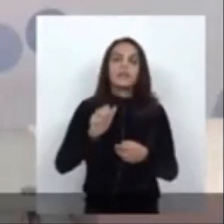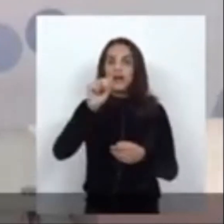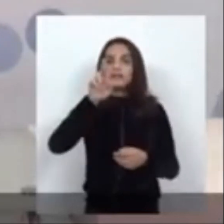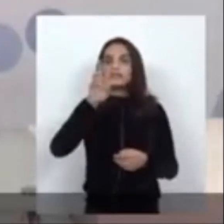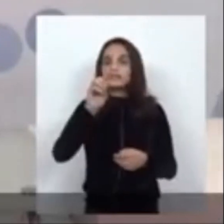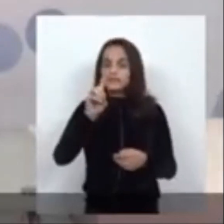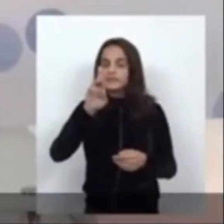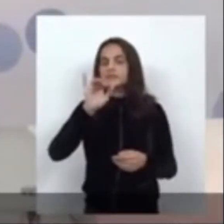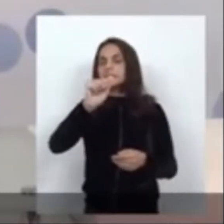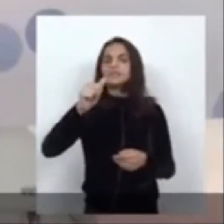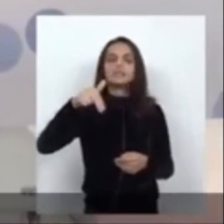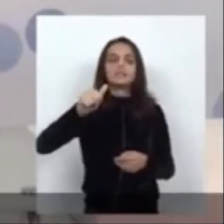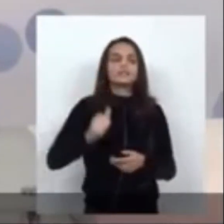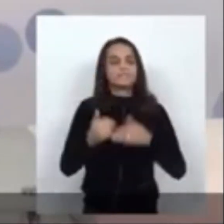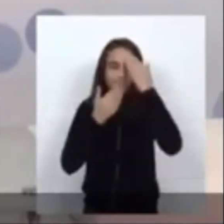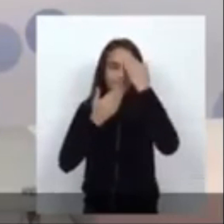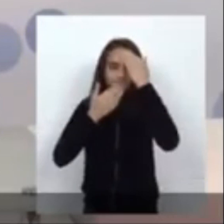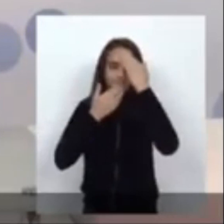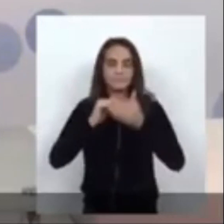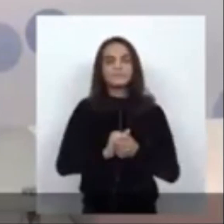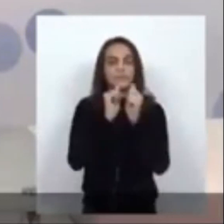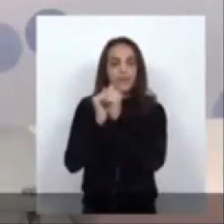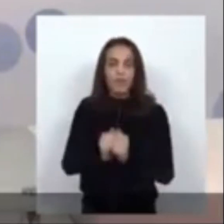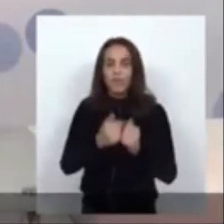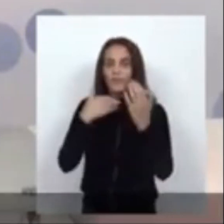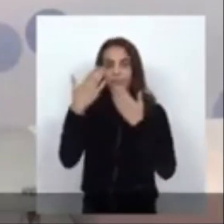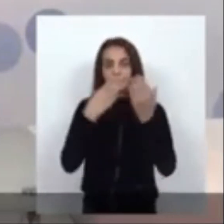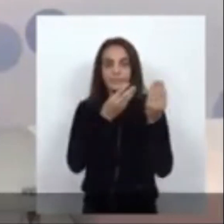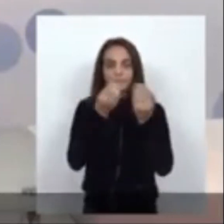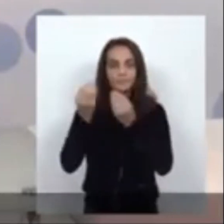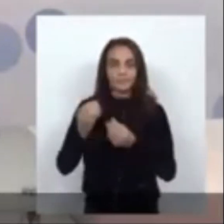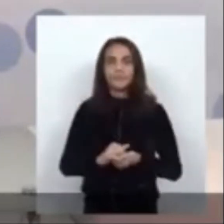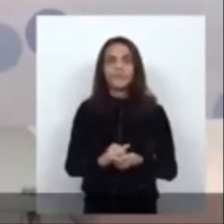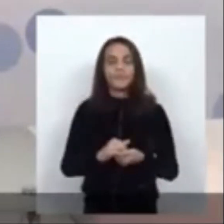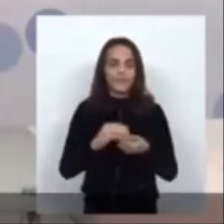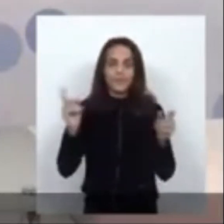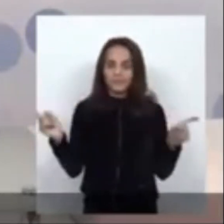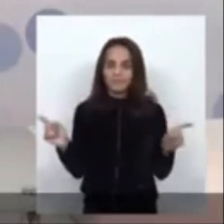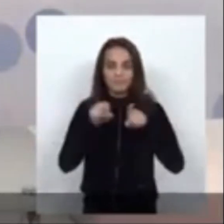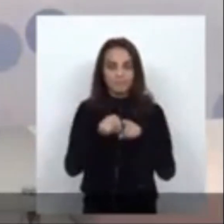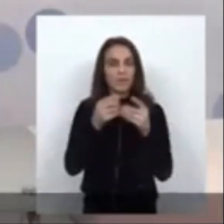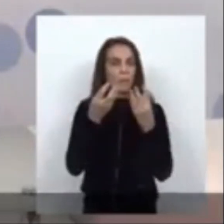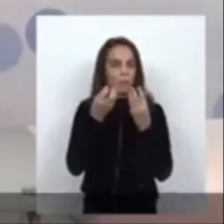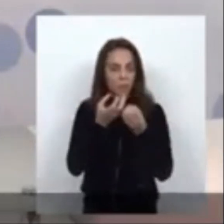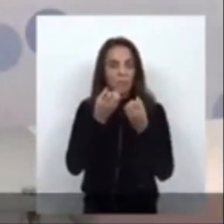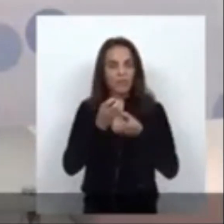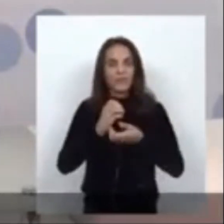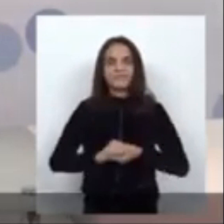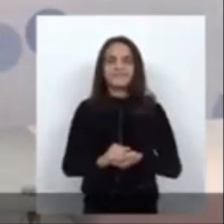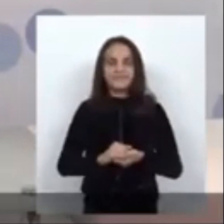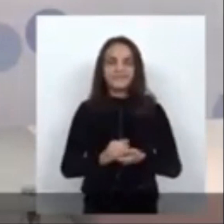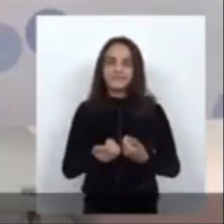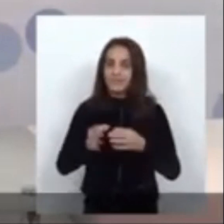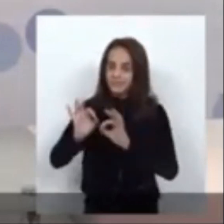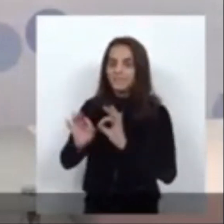lá da CGRH, que tem conversado bastante com a gente, feito aí uma parceria bem produtiva para que as equipes que atuam no